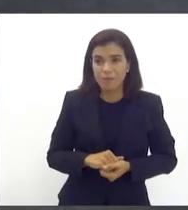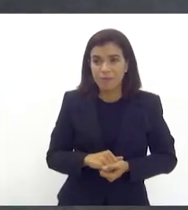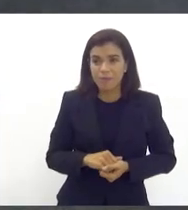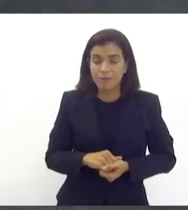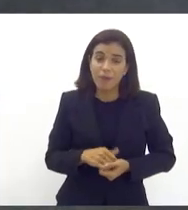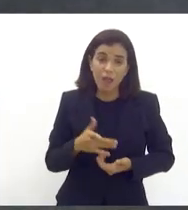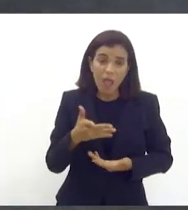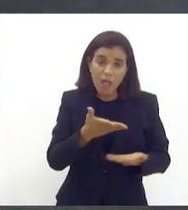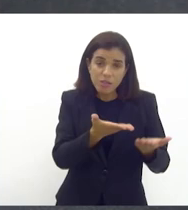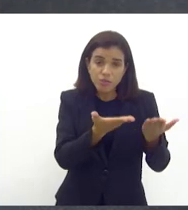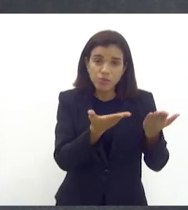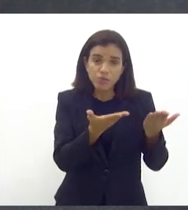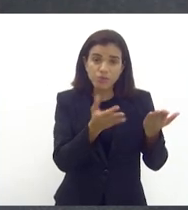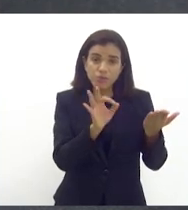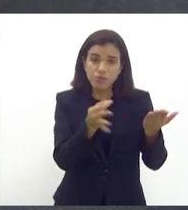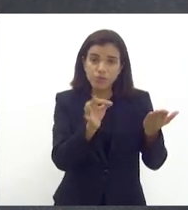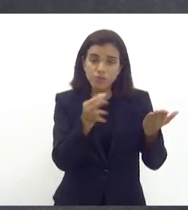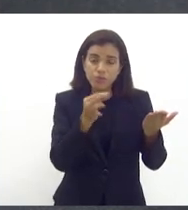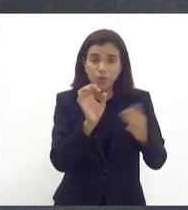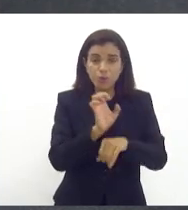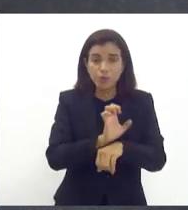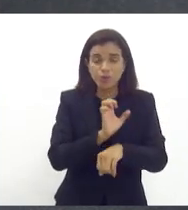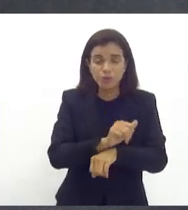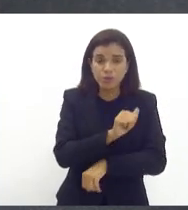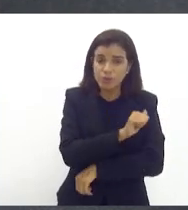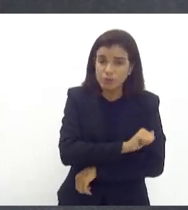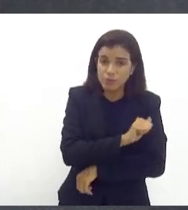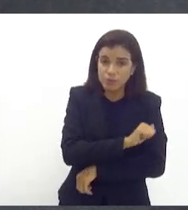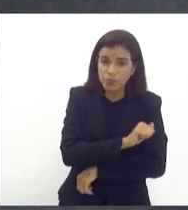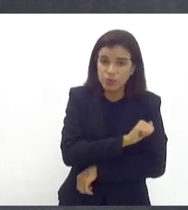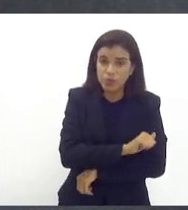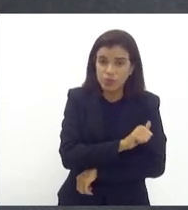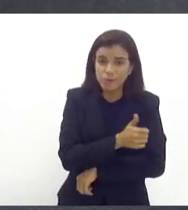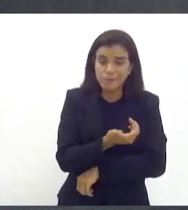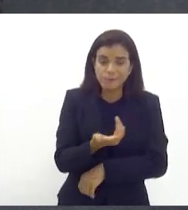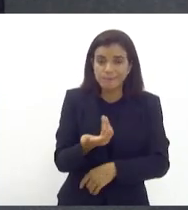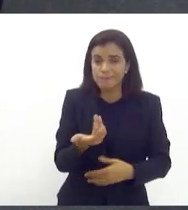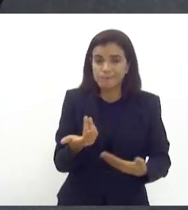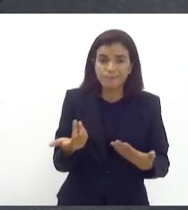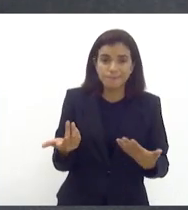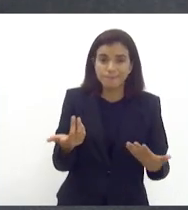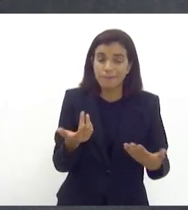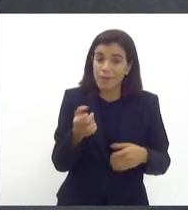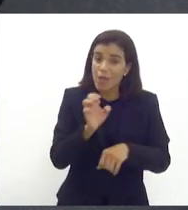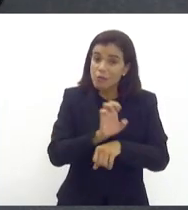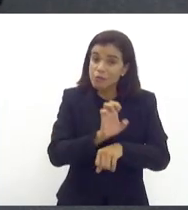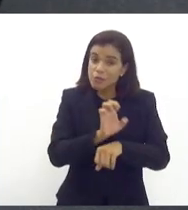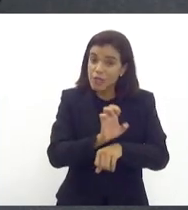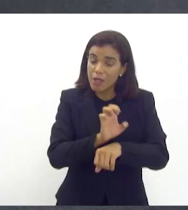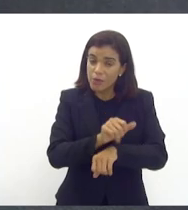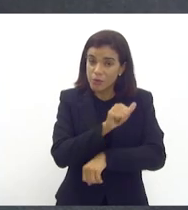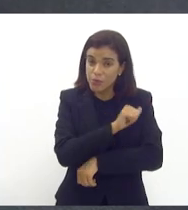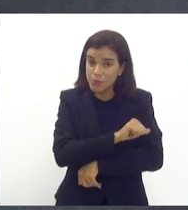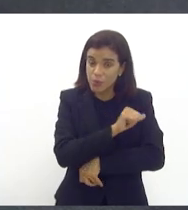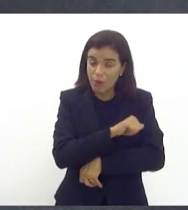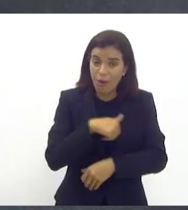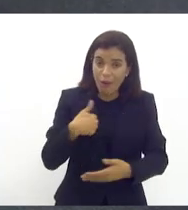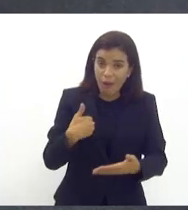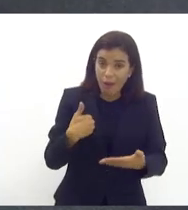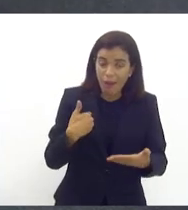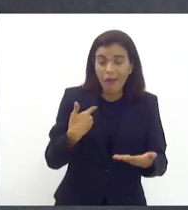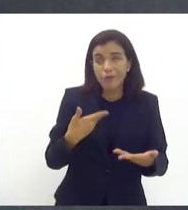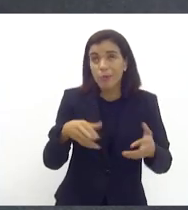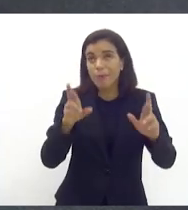é justamente isso. O estado do Rio de Janeiro, ele o estado, até então, se